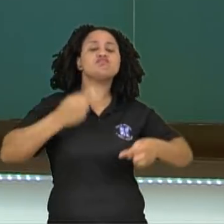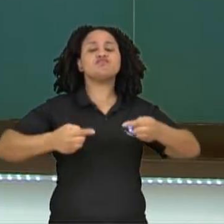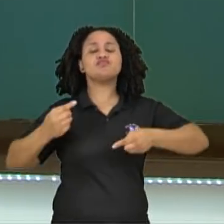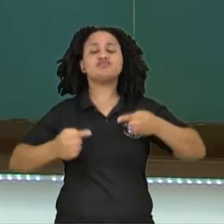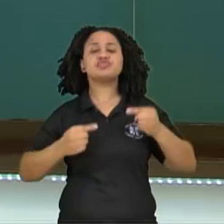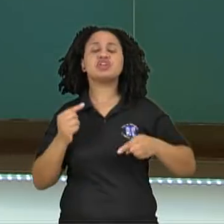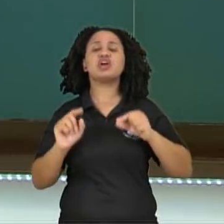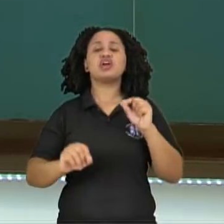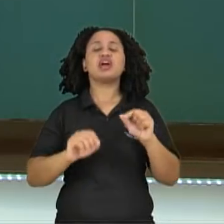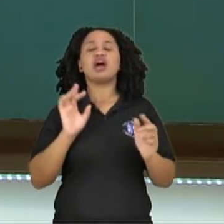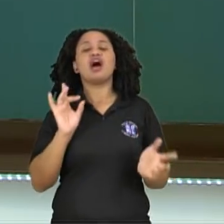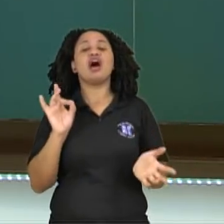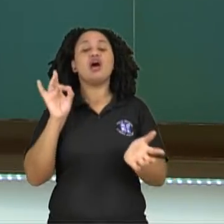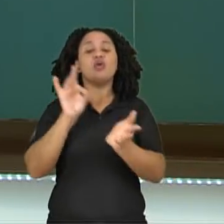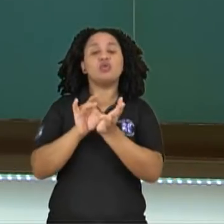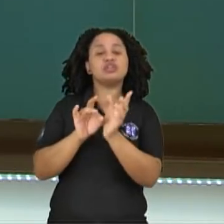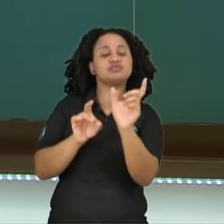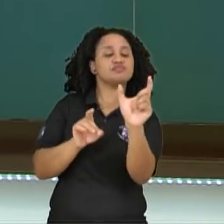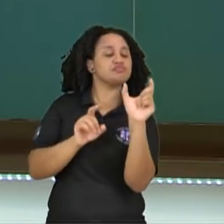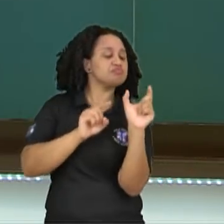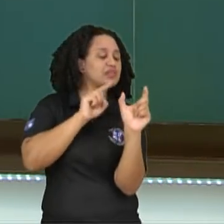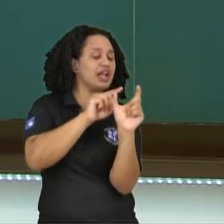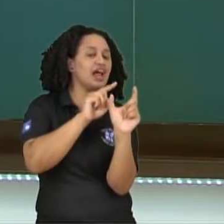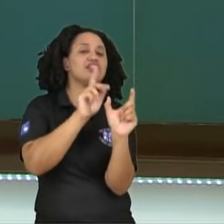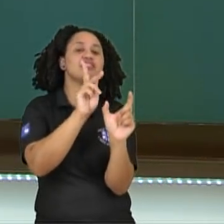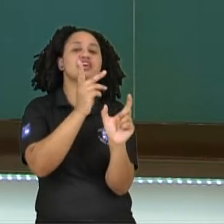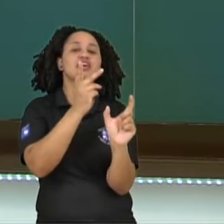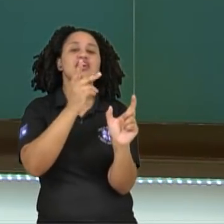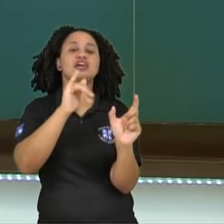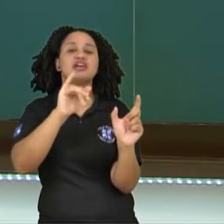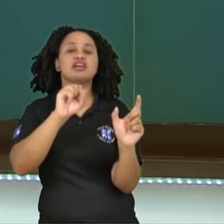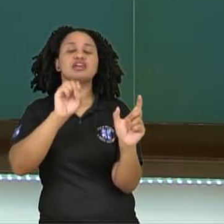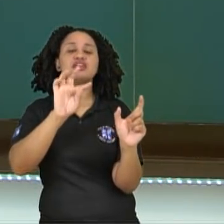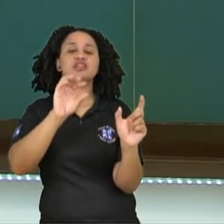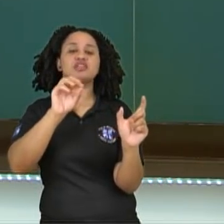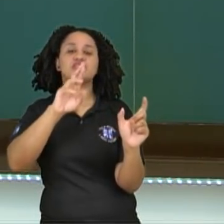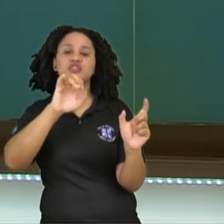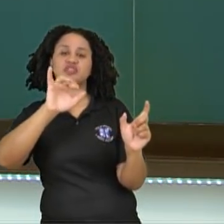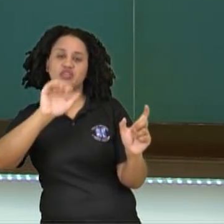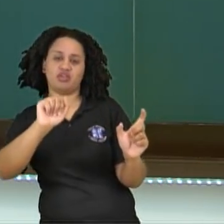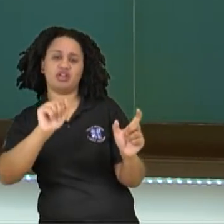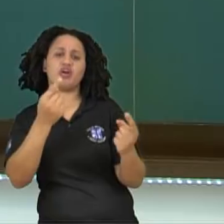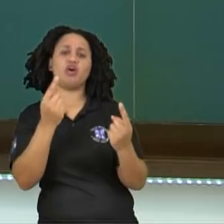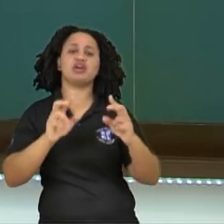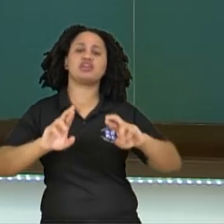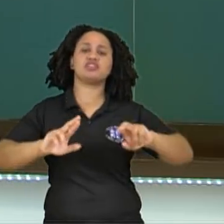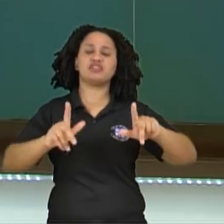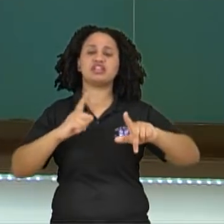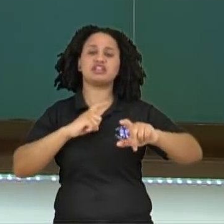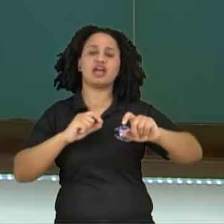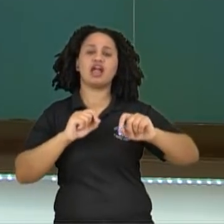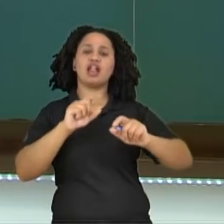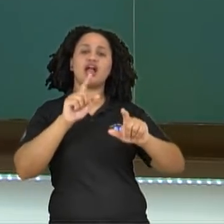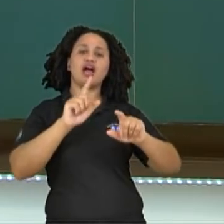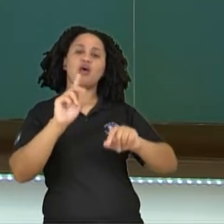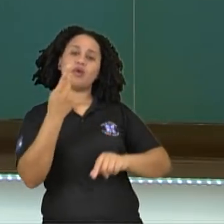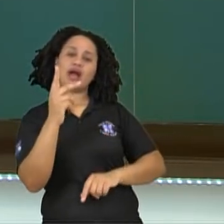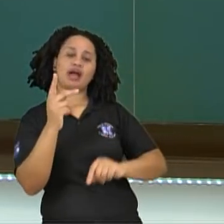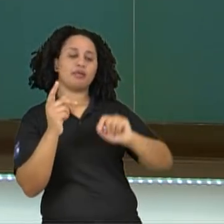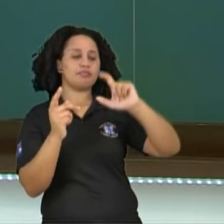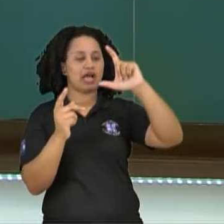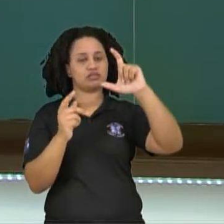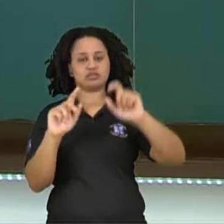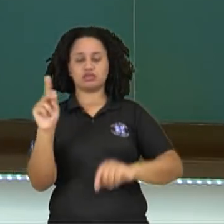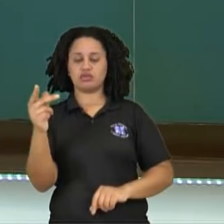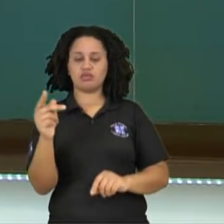a origem da palavrinha história, qual que é a diferença com H maiúsculo, com H minúsculo. Ah, eu já vi histórias até quando a